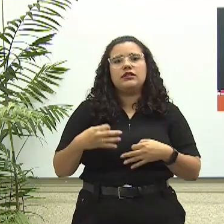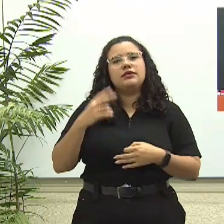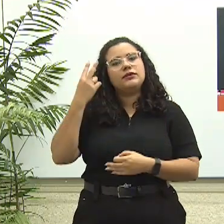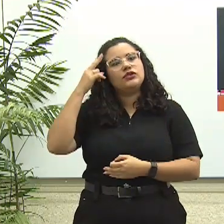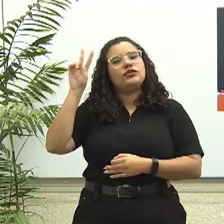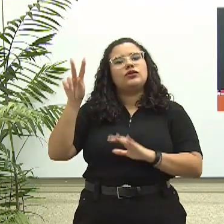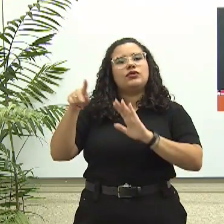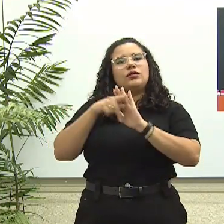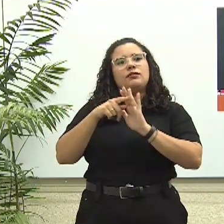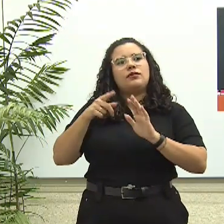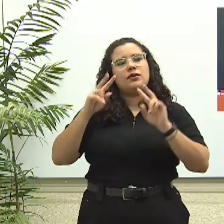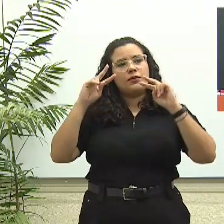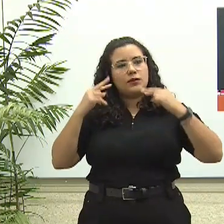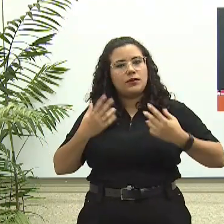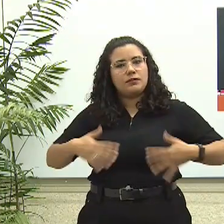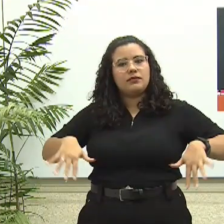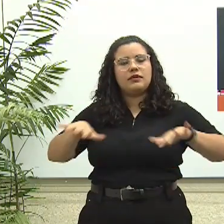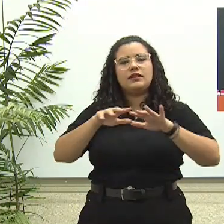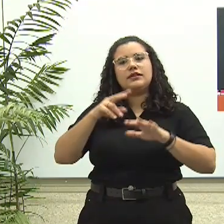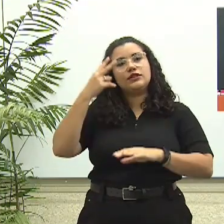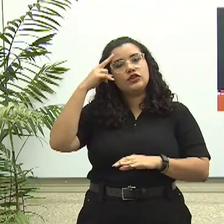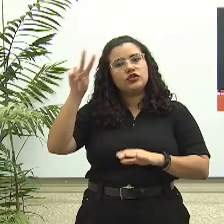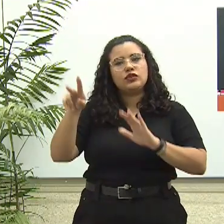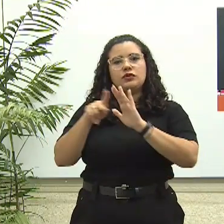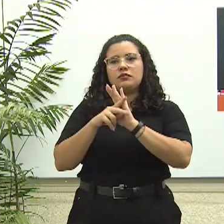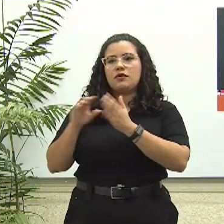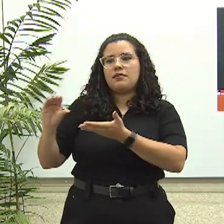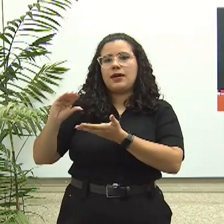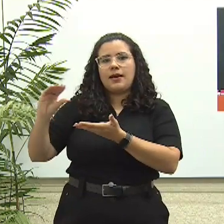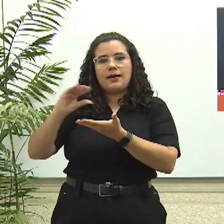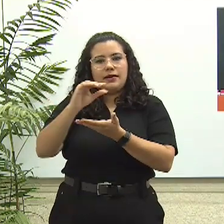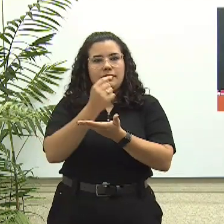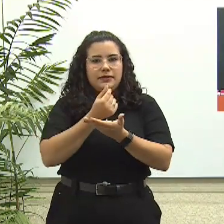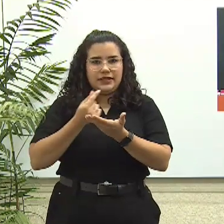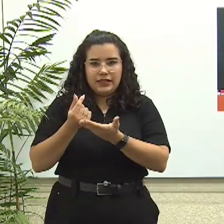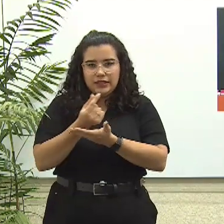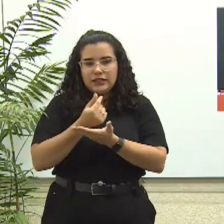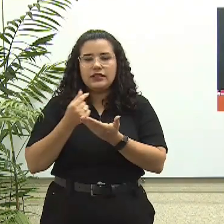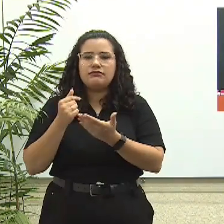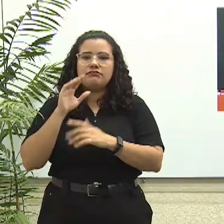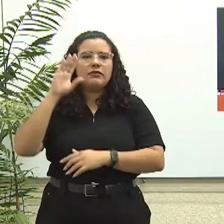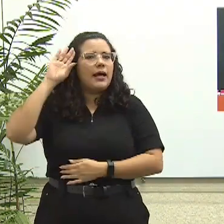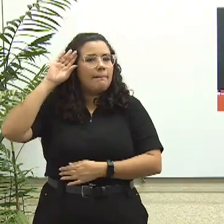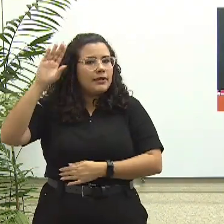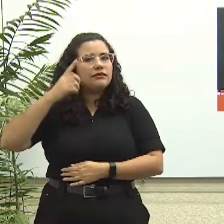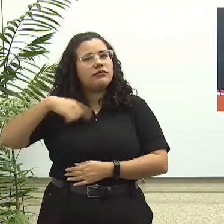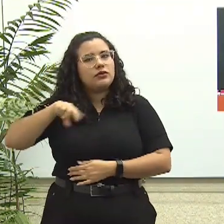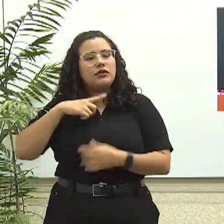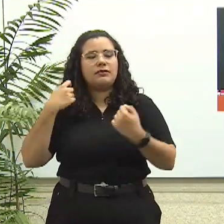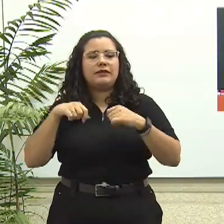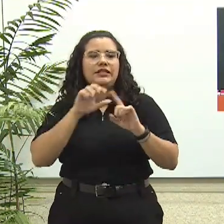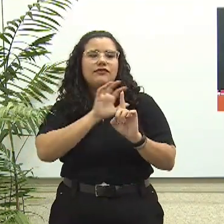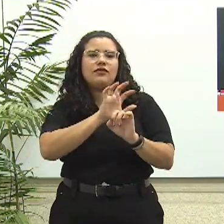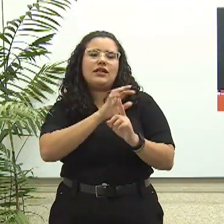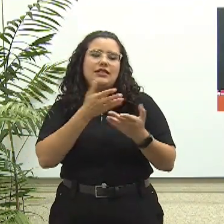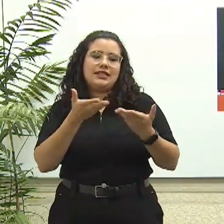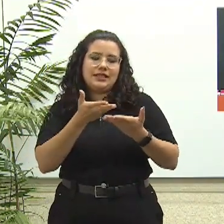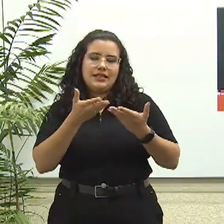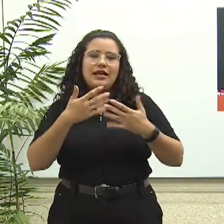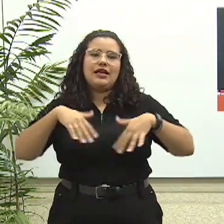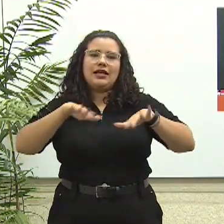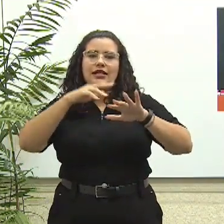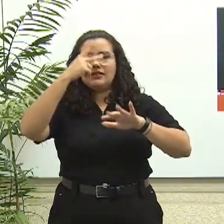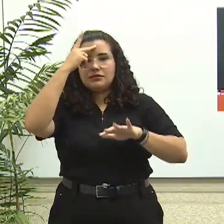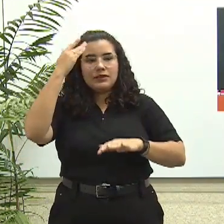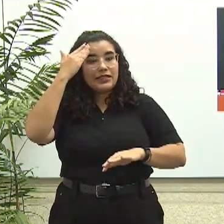história da humanidade na história do capitalismo mas a aposta é que é possível influenciar nesse curso né então gente também